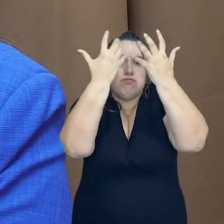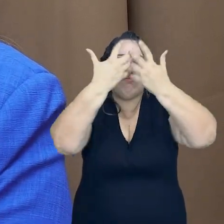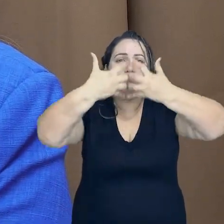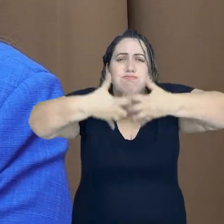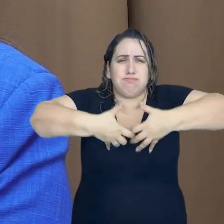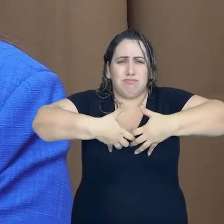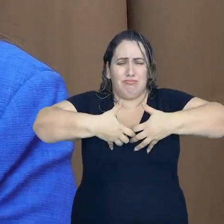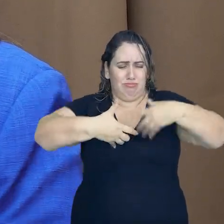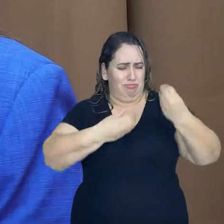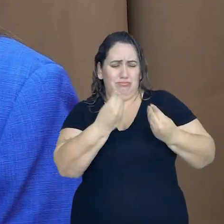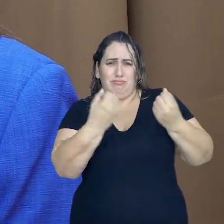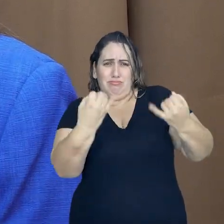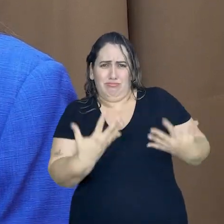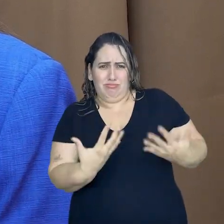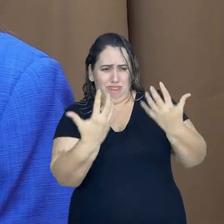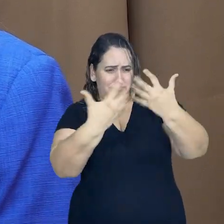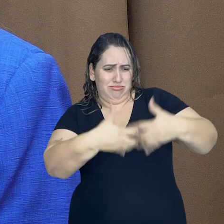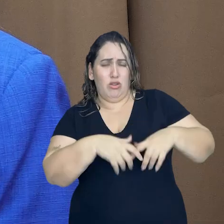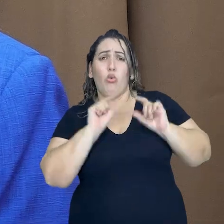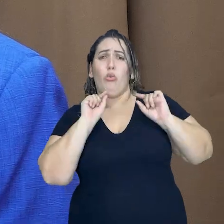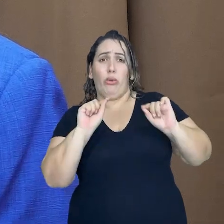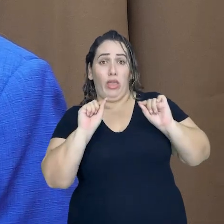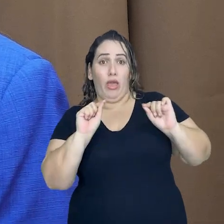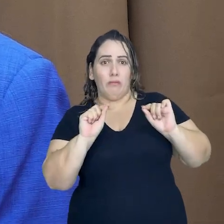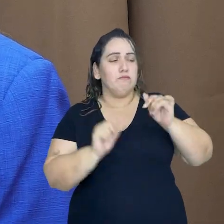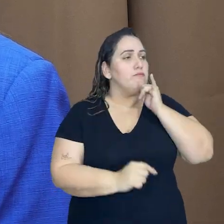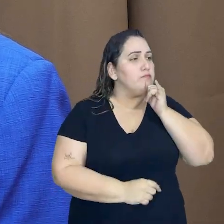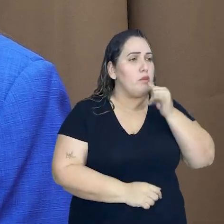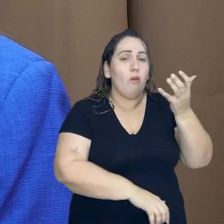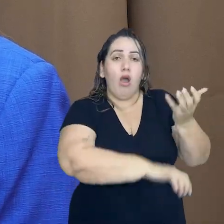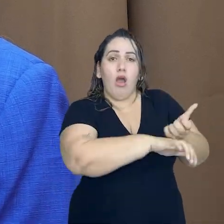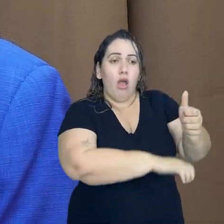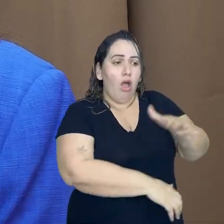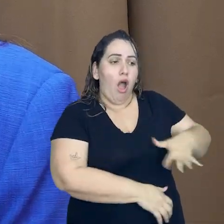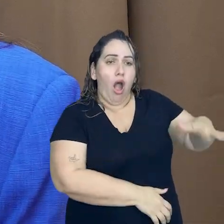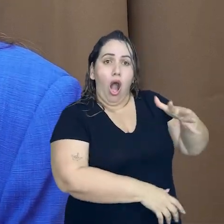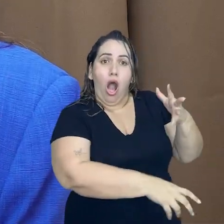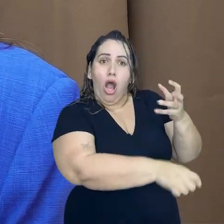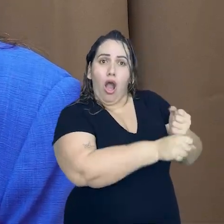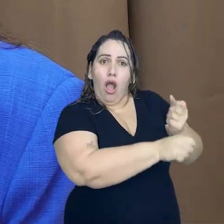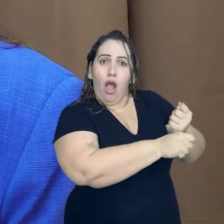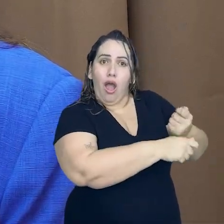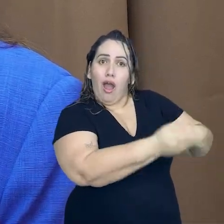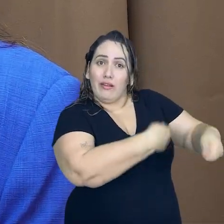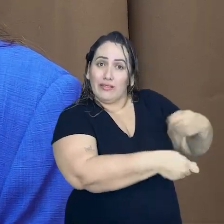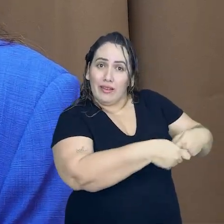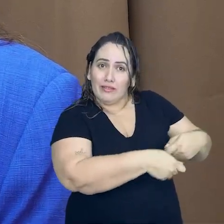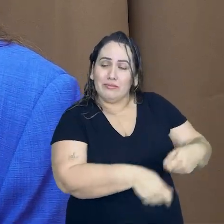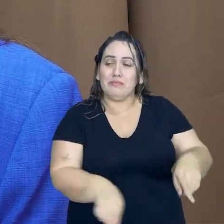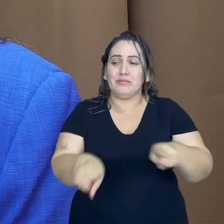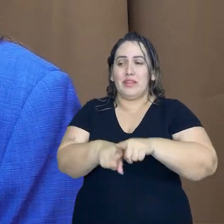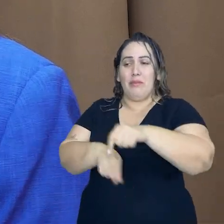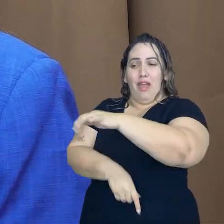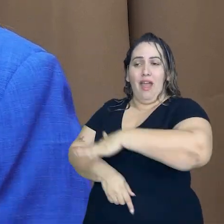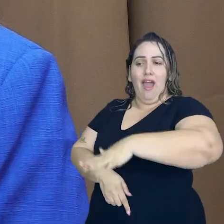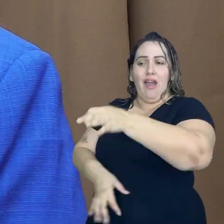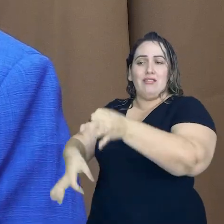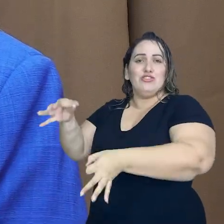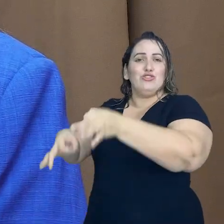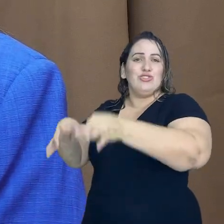conjugação, o encontro de matéria contábil com matéria jurídica.